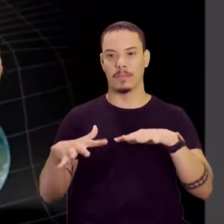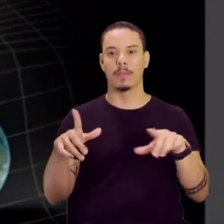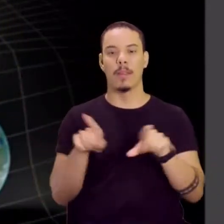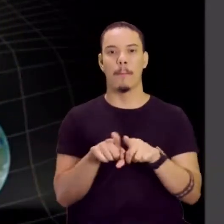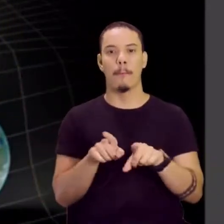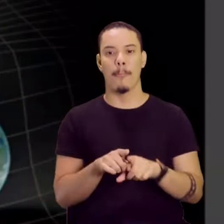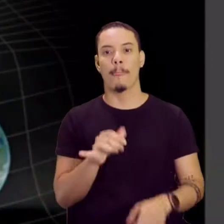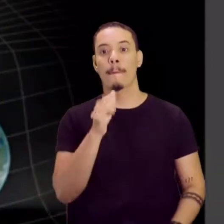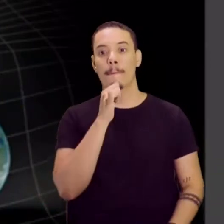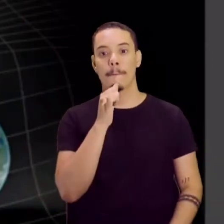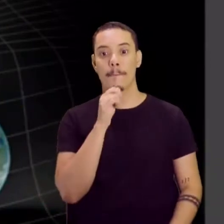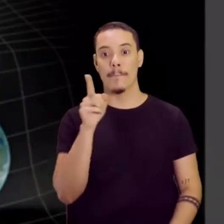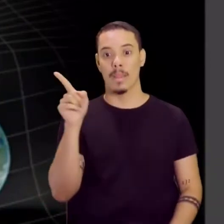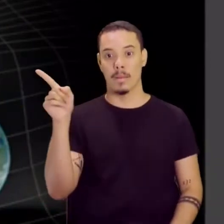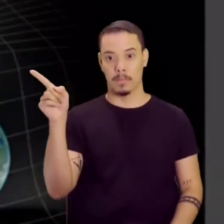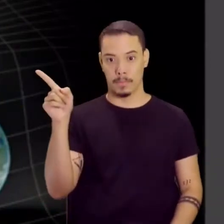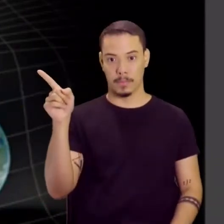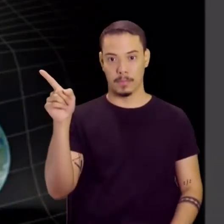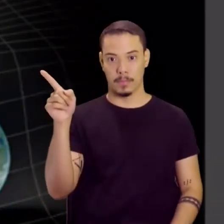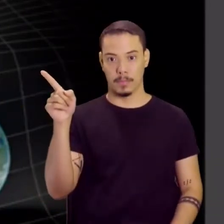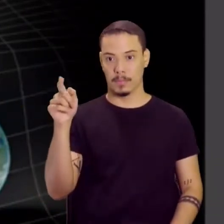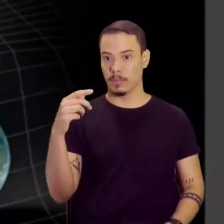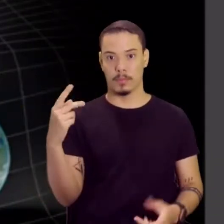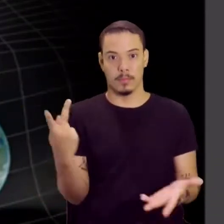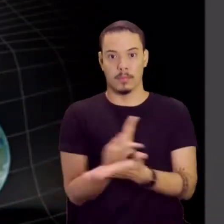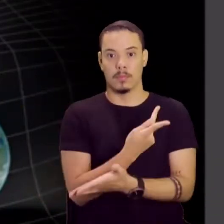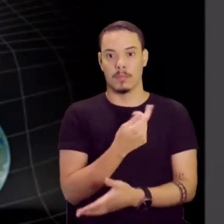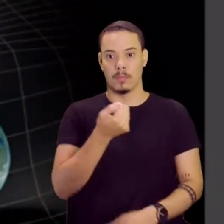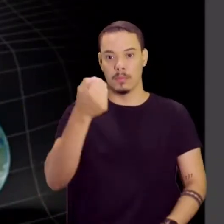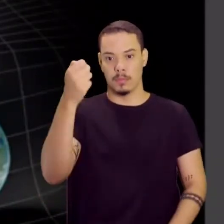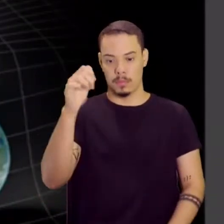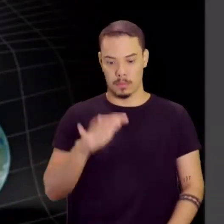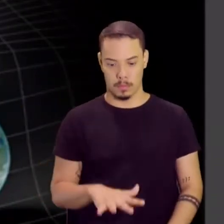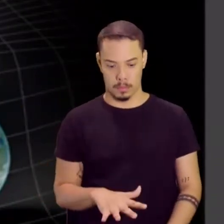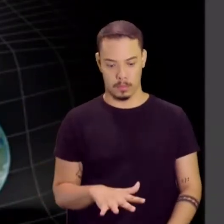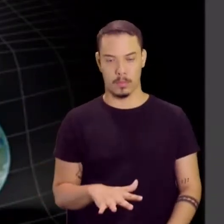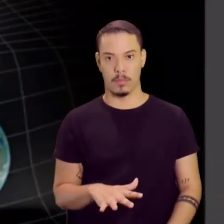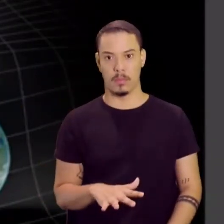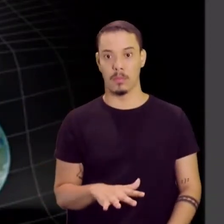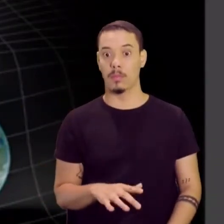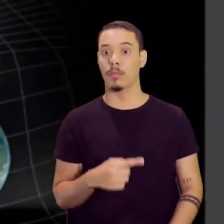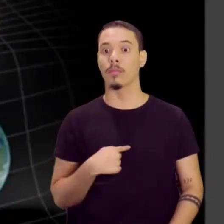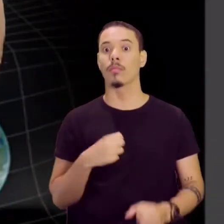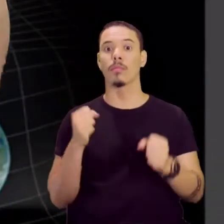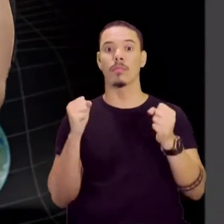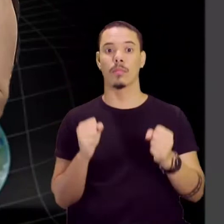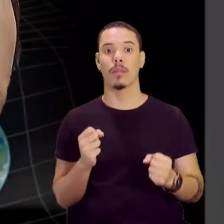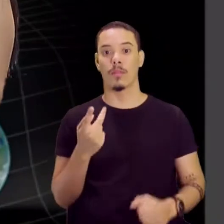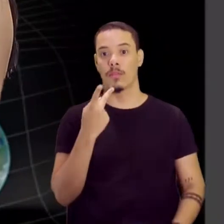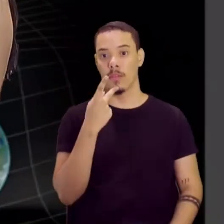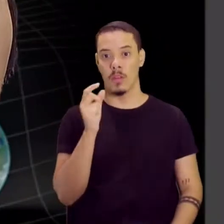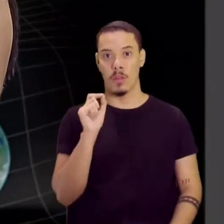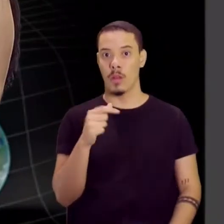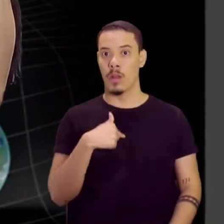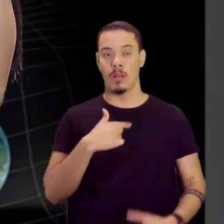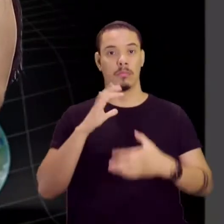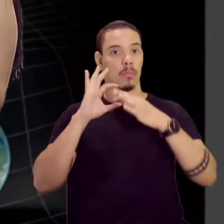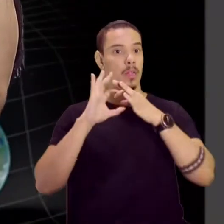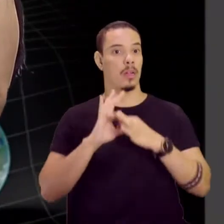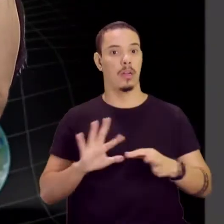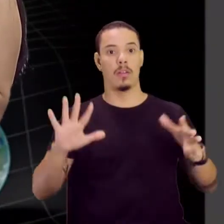pessoal, se eu estou aqui com esse objeto e aconteceu alguma coisa, ele cai da minha mão, eu posso falar que ele está em queda